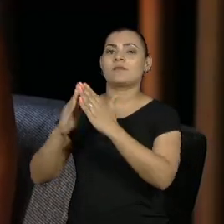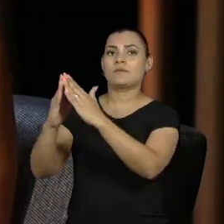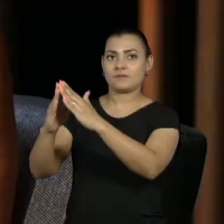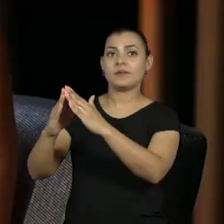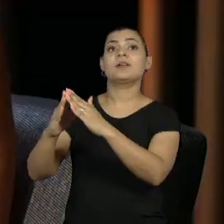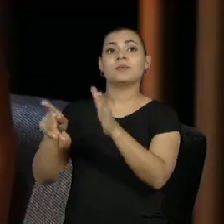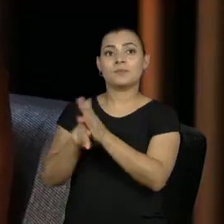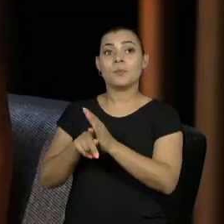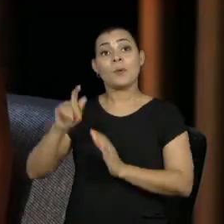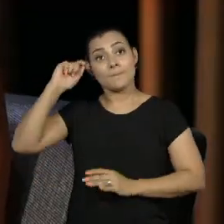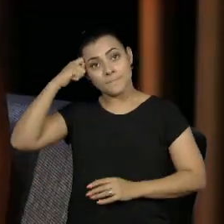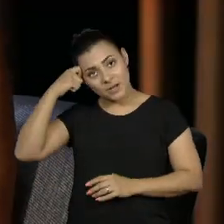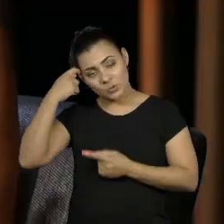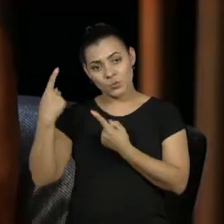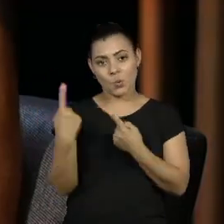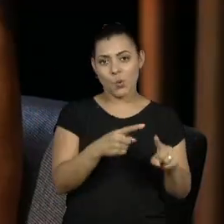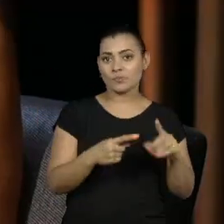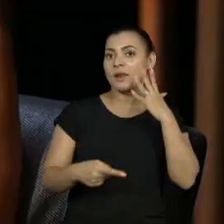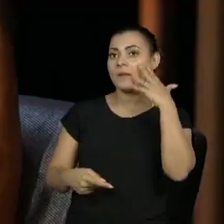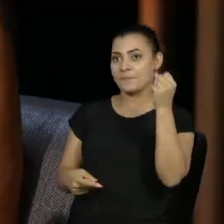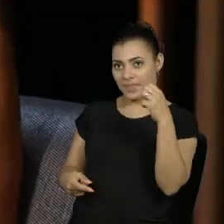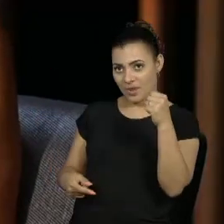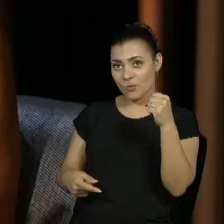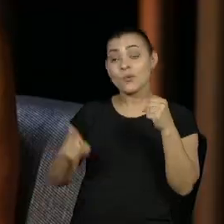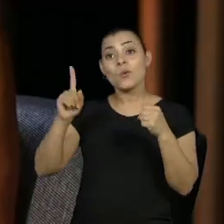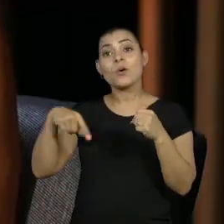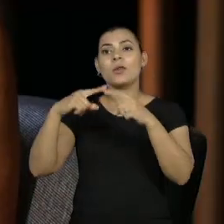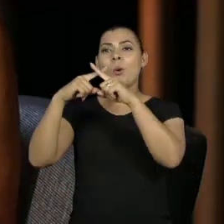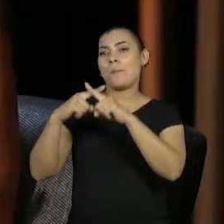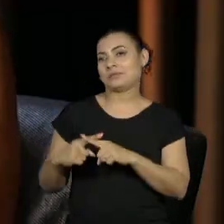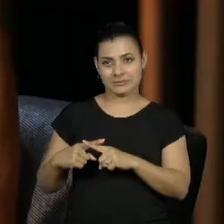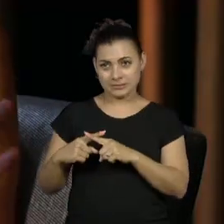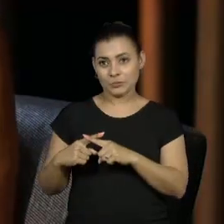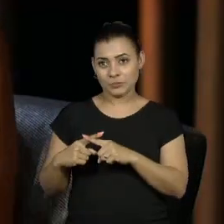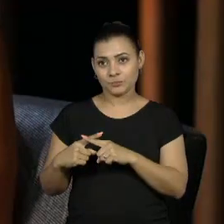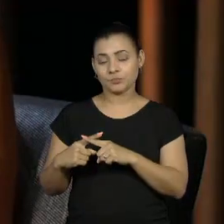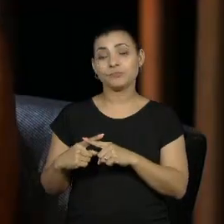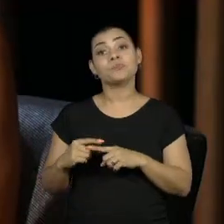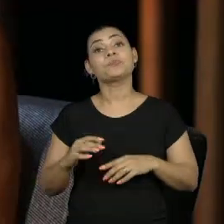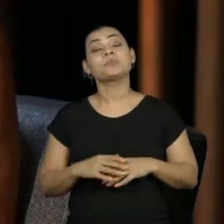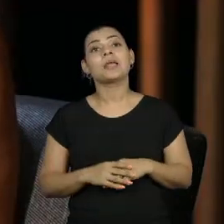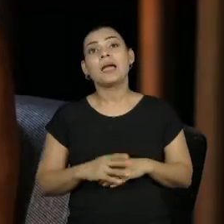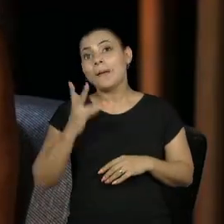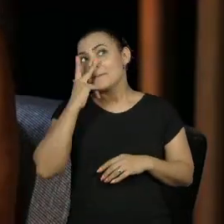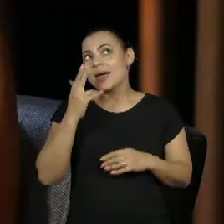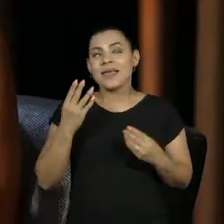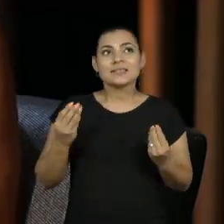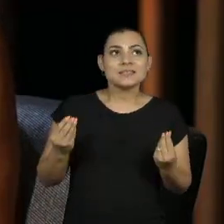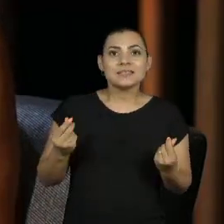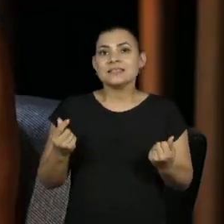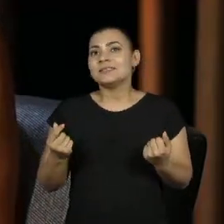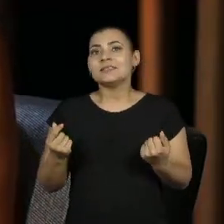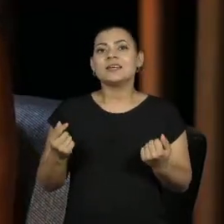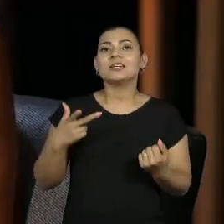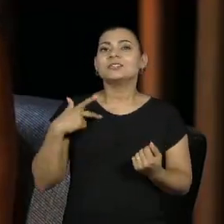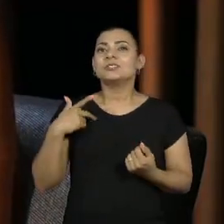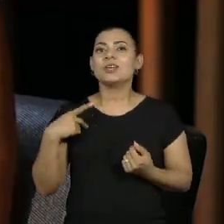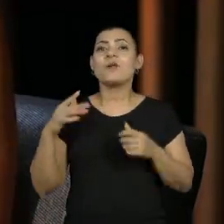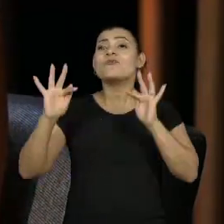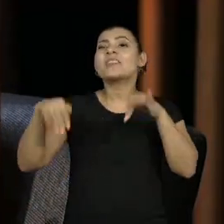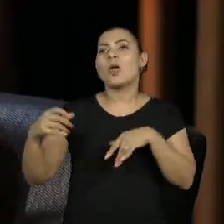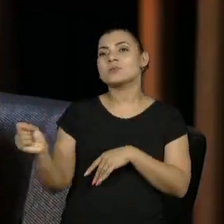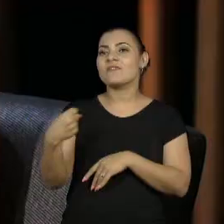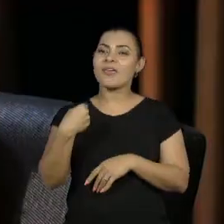Preto contra Branco era um jogo que durante muito tempo não tinha nenhum problema todo mundo tudo terminado em cerveja